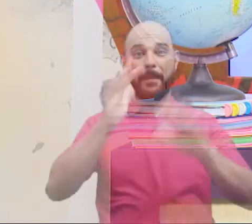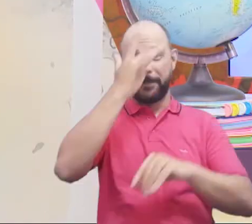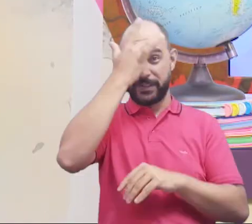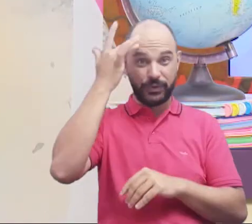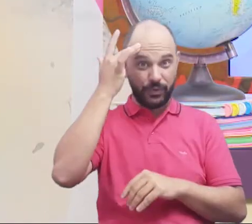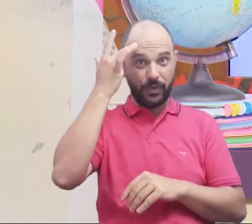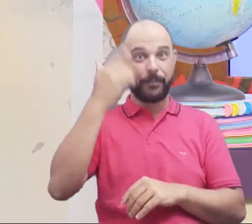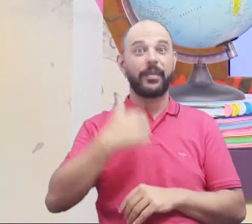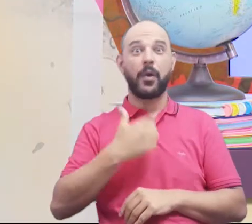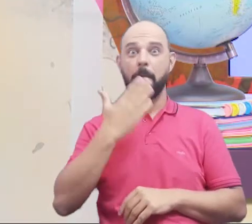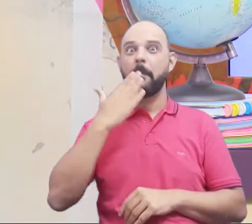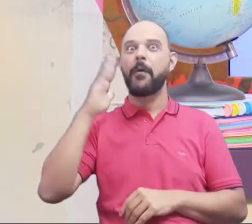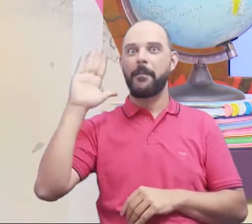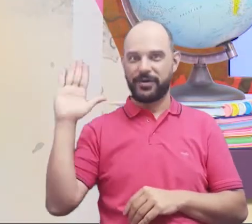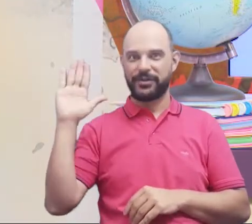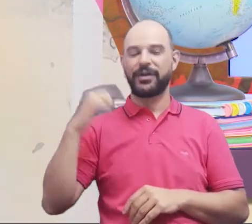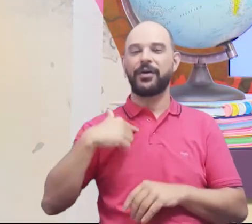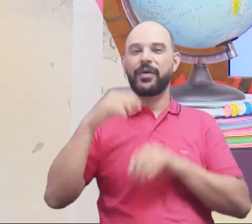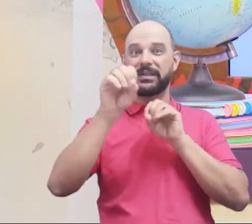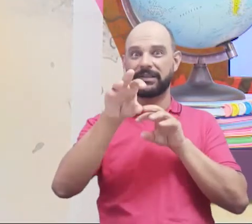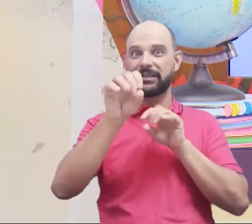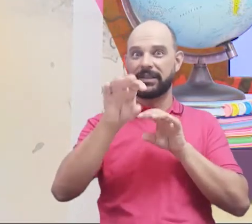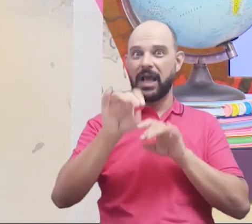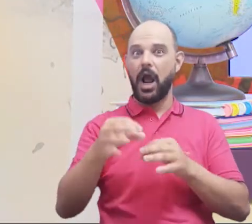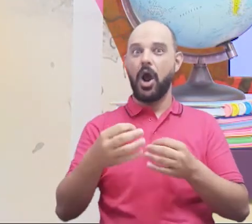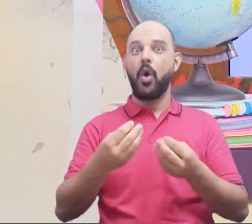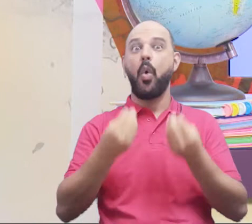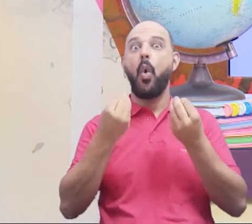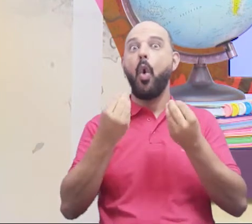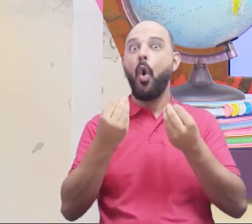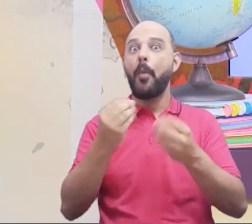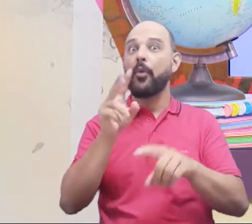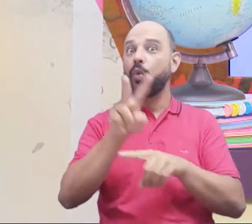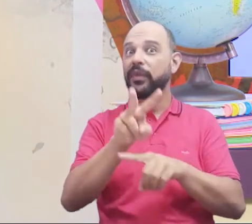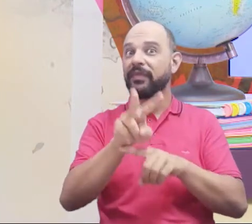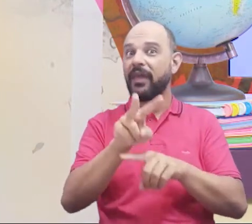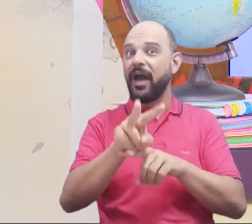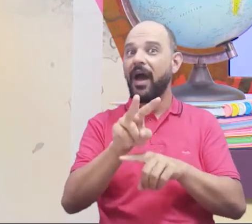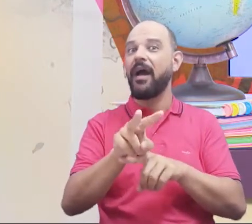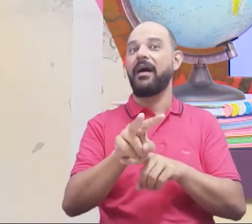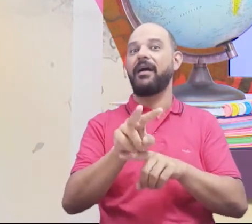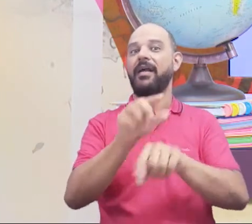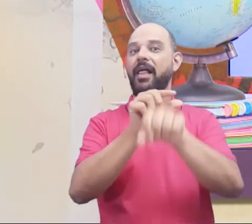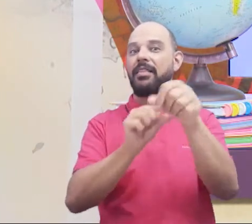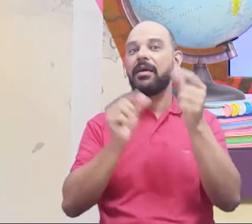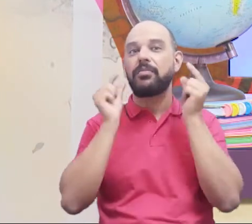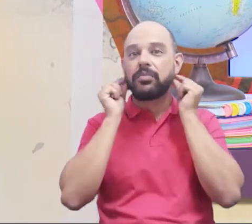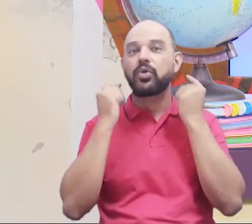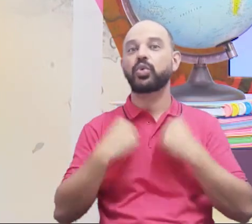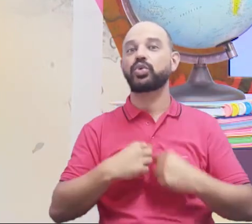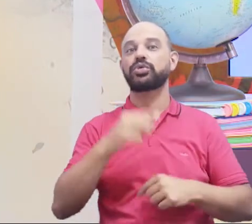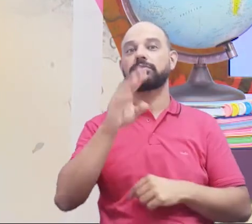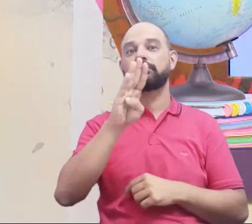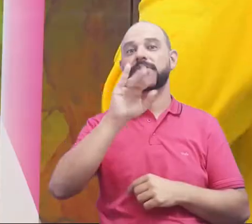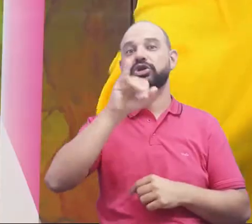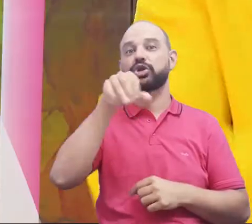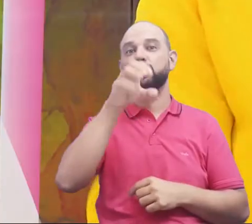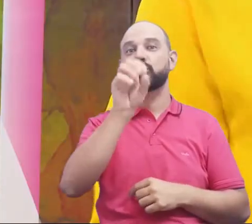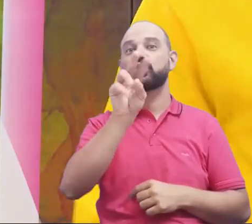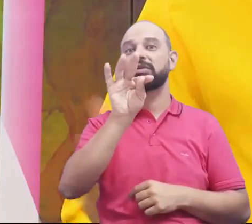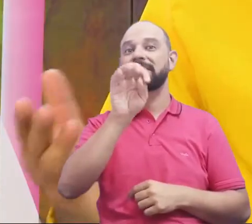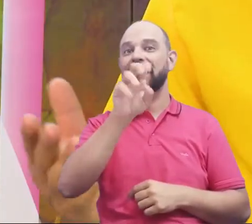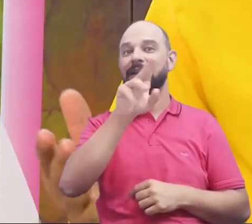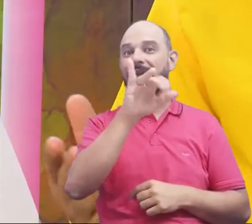Olá pessoal, como prometido, vou ensinar vocês a maneira certa de proteger suas bijuterias e semijoias. Vamos lá?